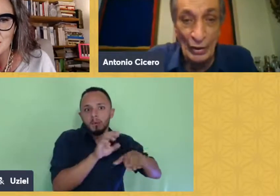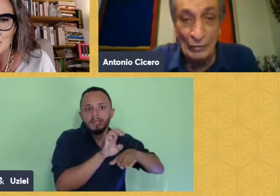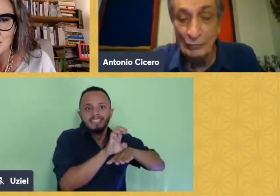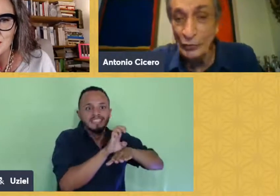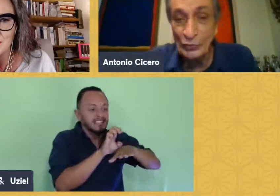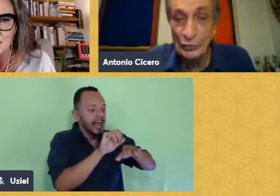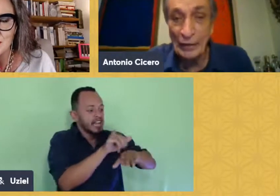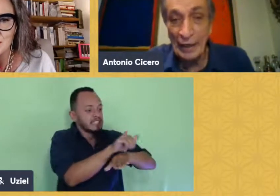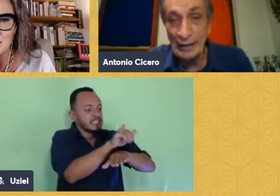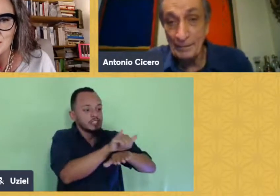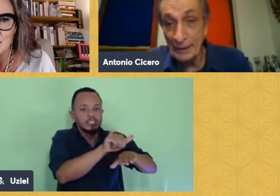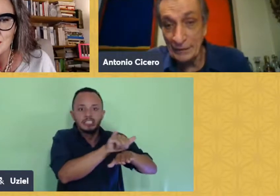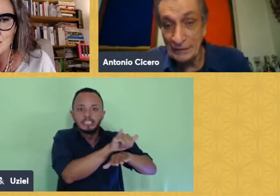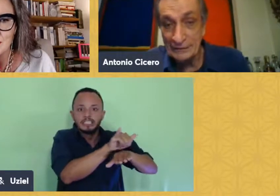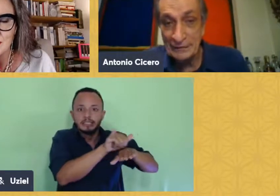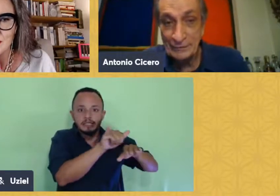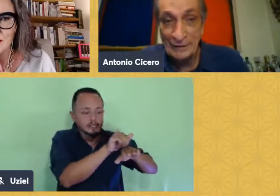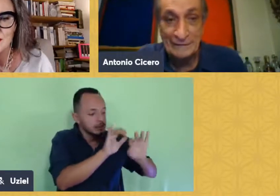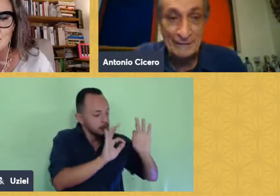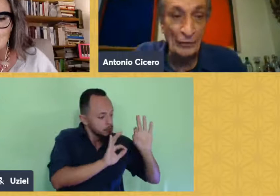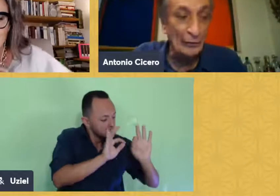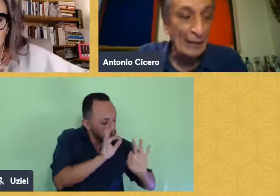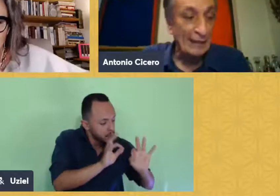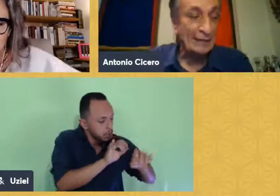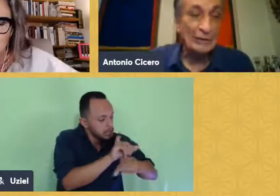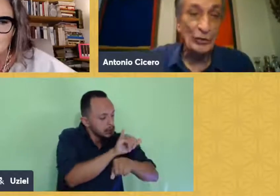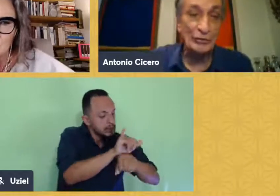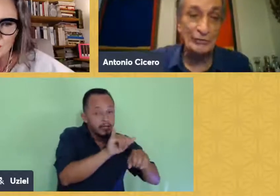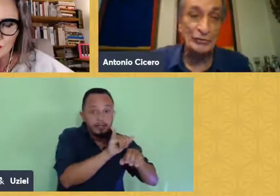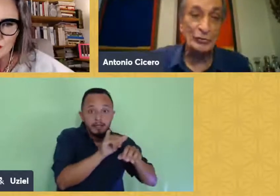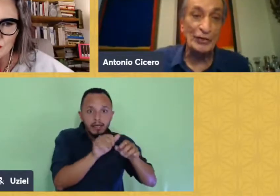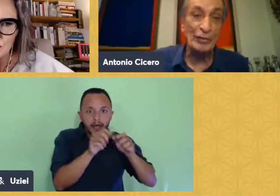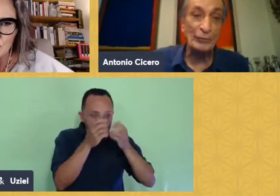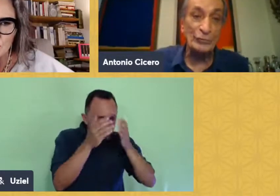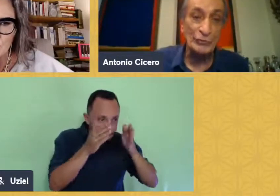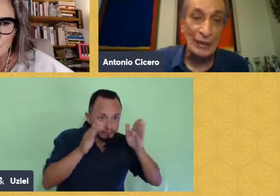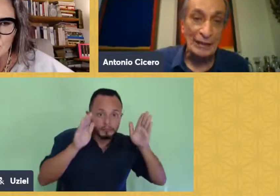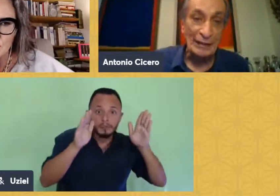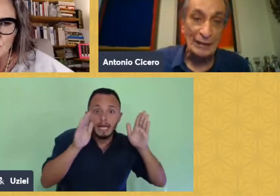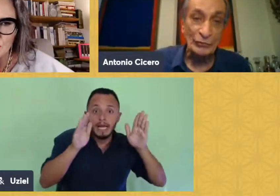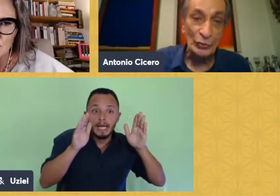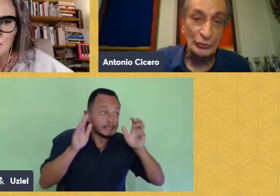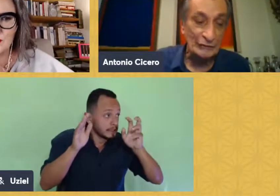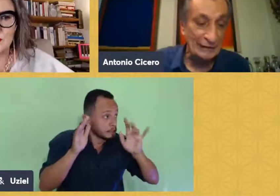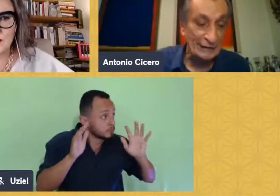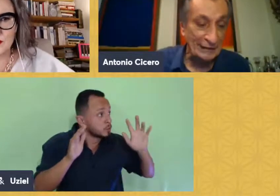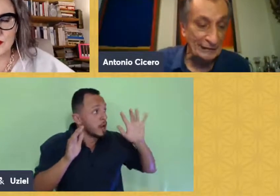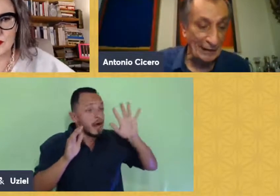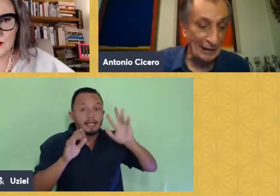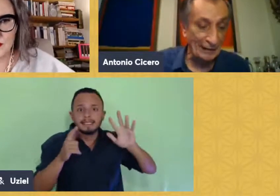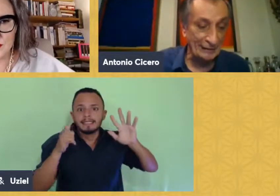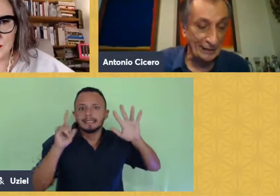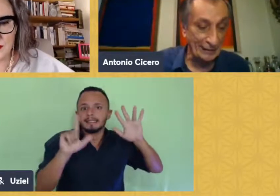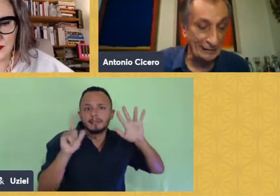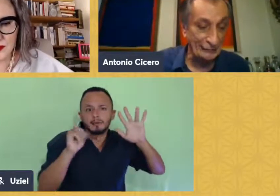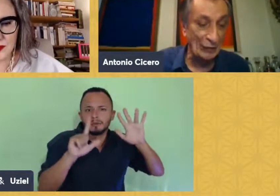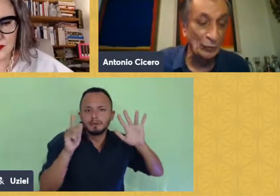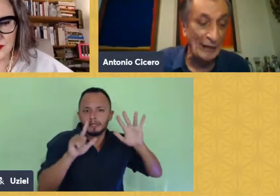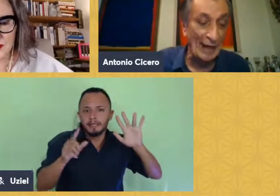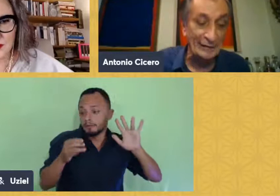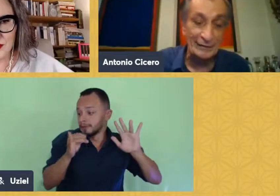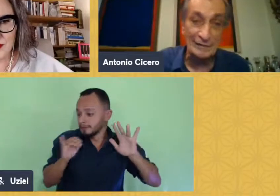muito, muito claramente, essa dimensão em que nós misturamos todas